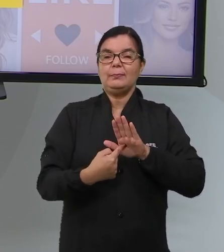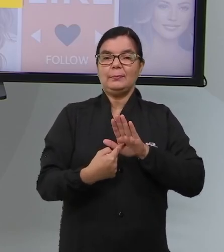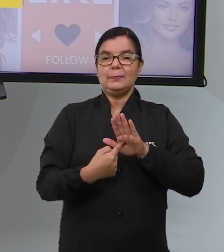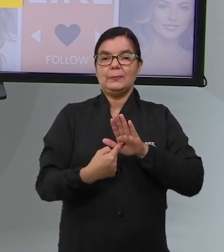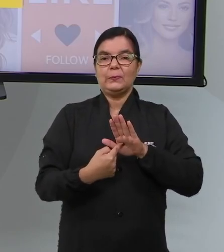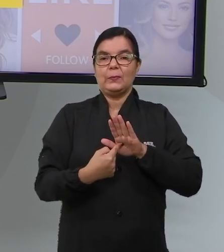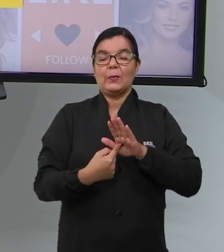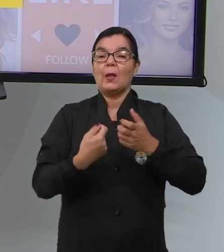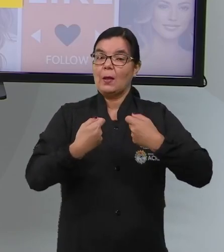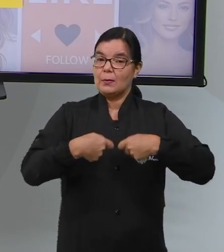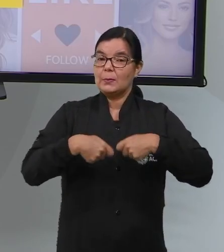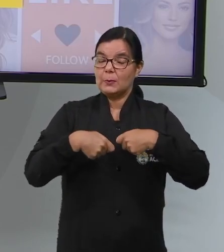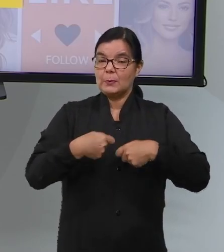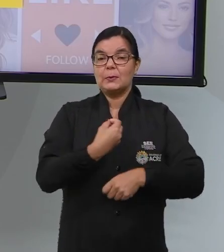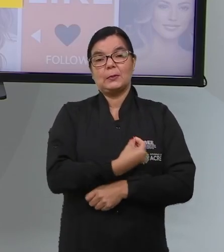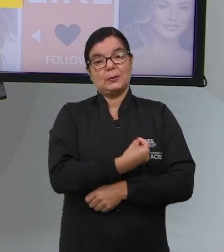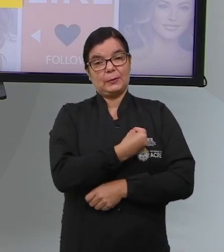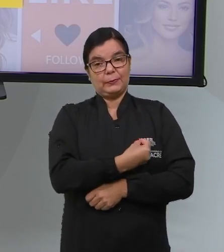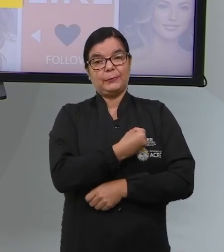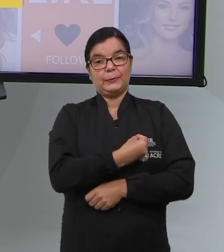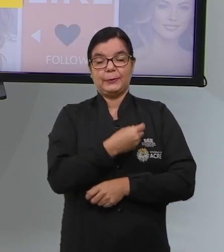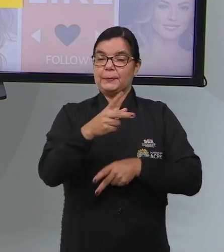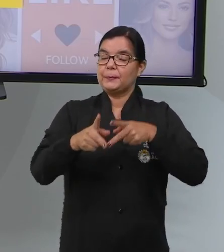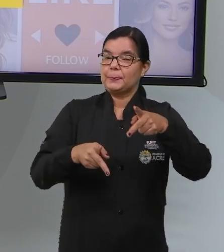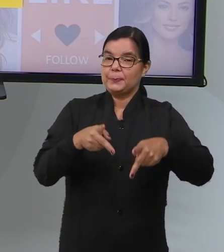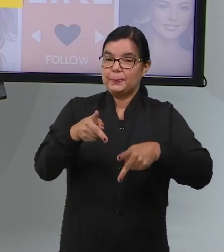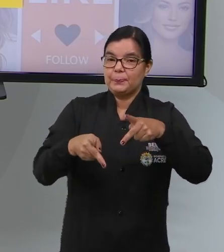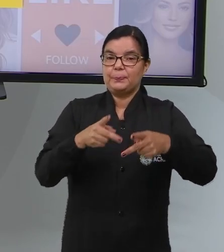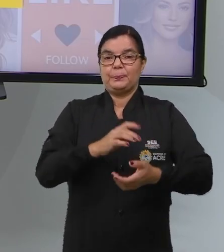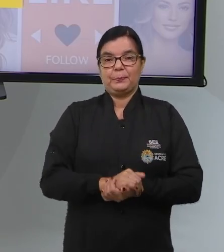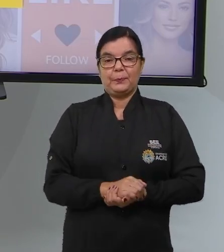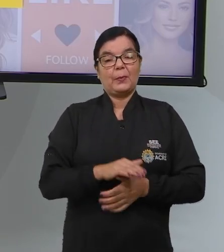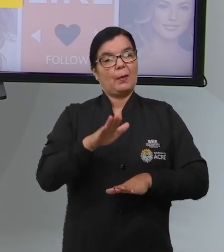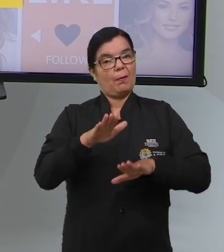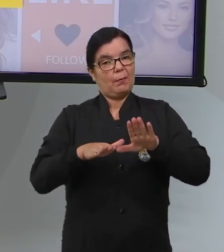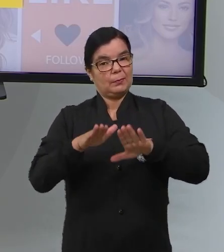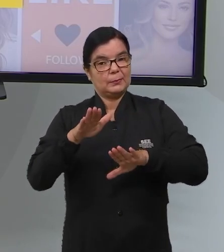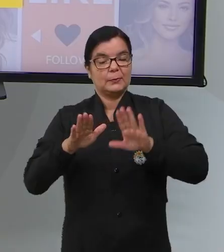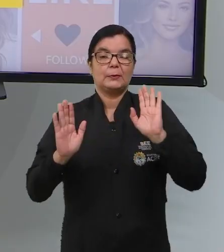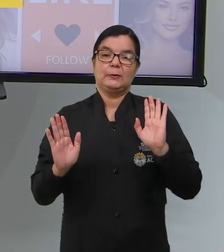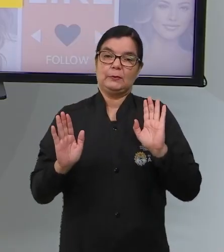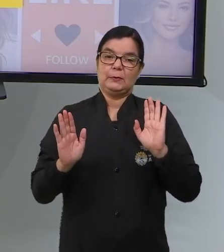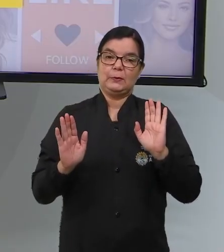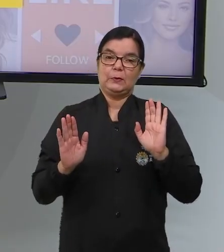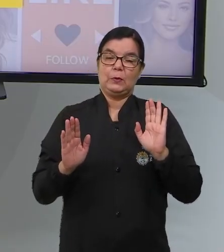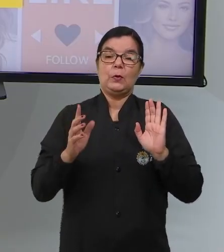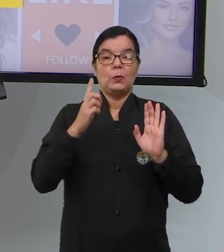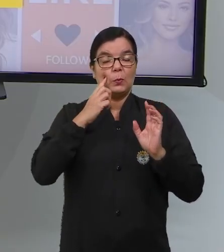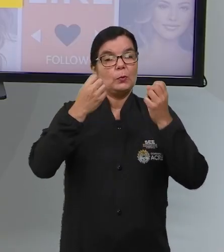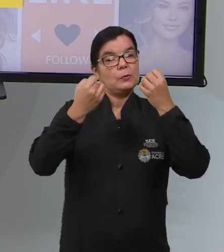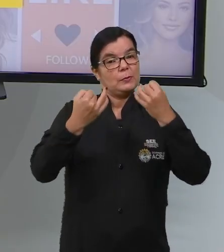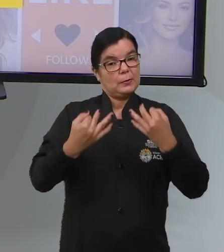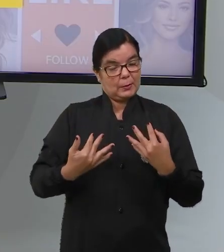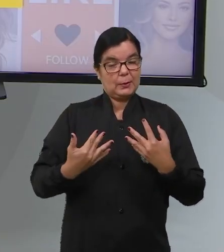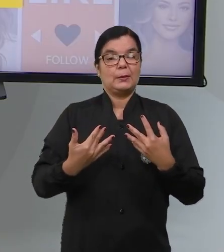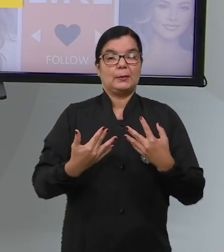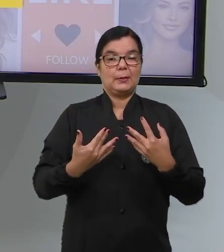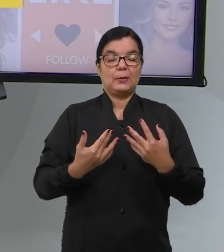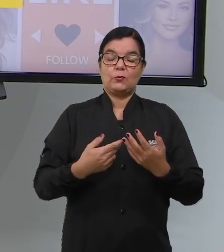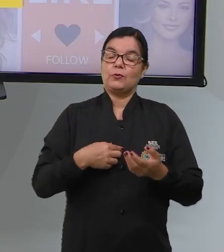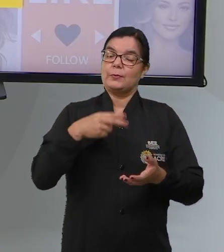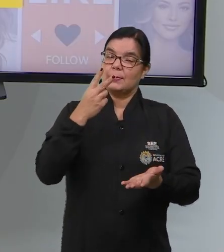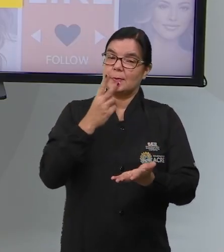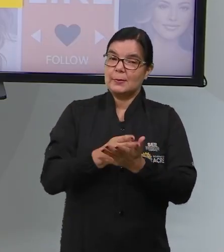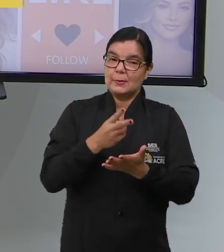as necessidades reais da população. Muitas das vezes, como eu estou colocando de forma